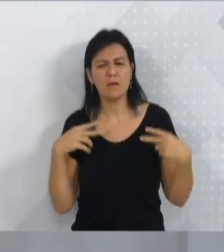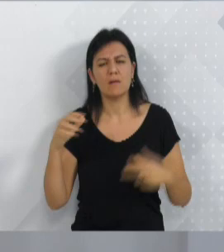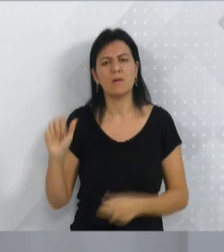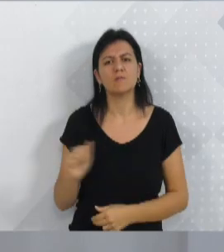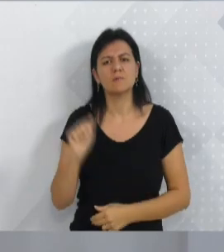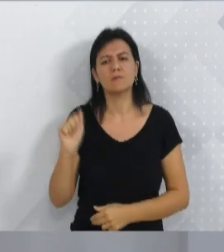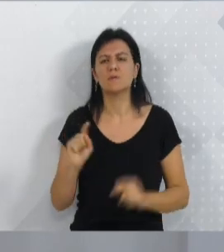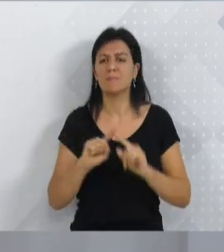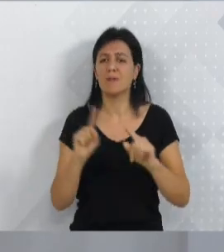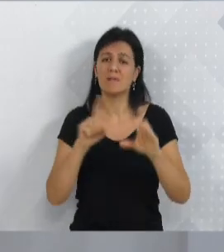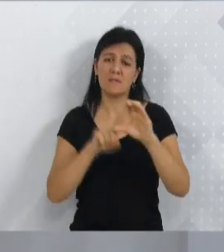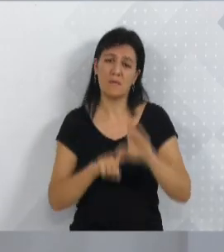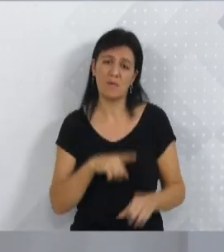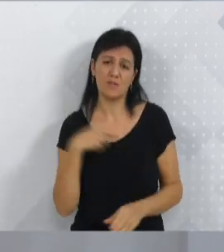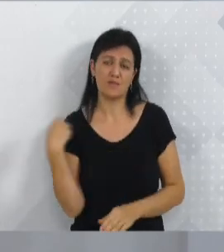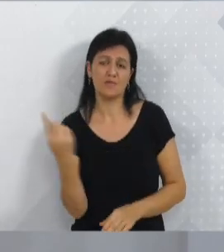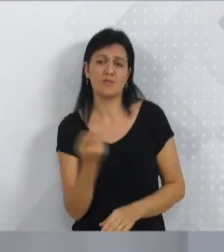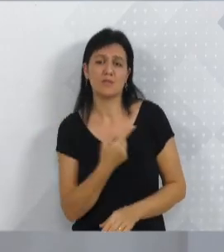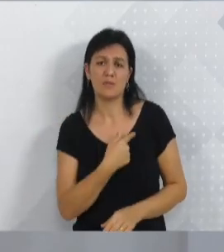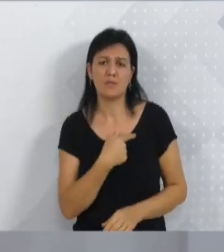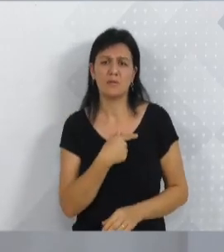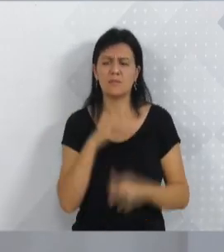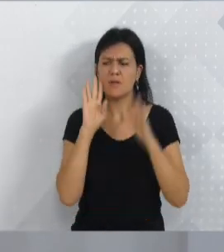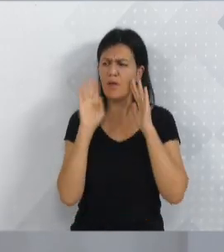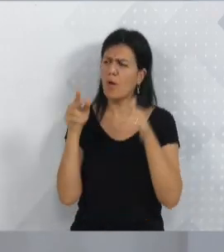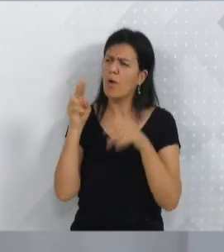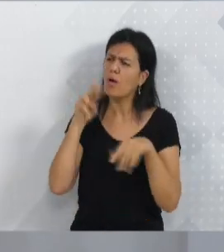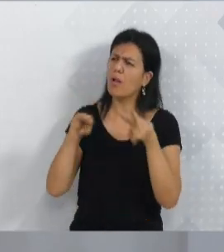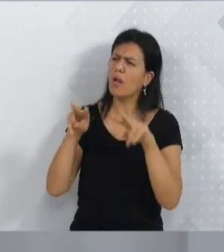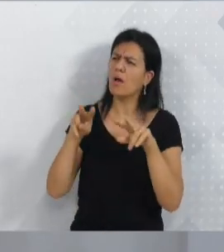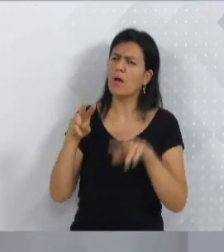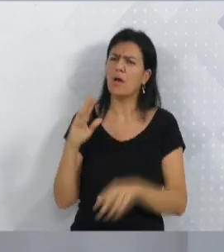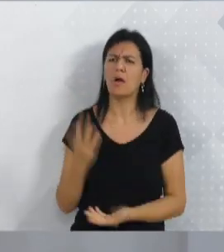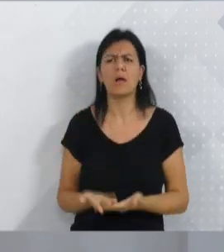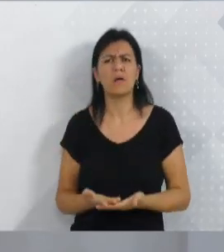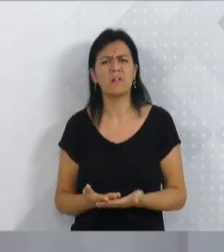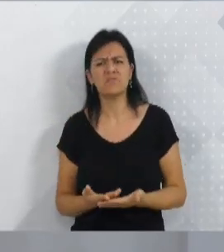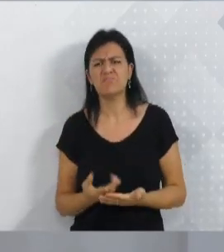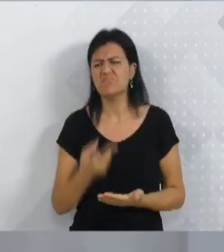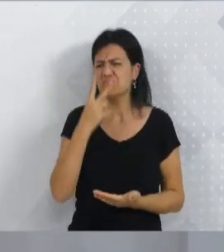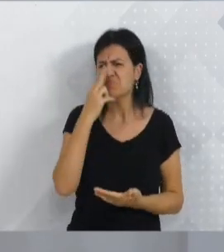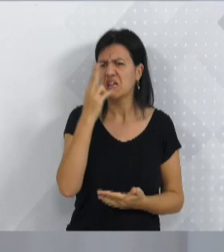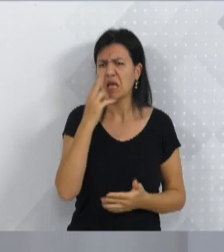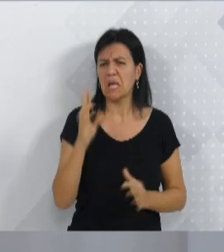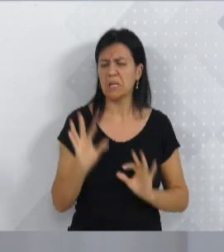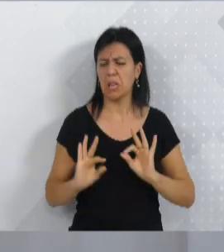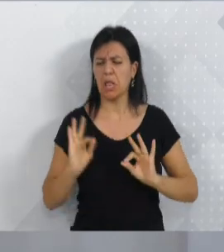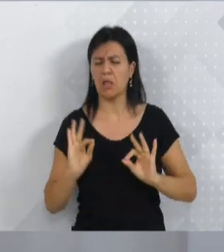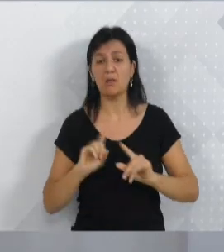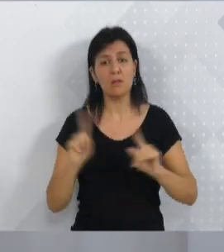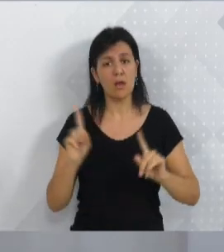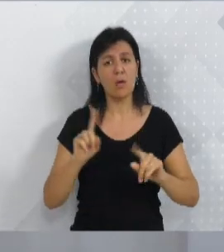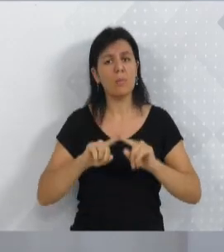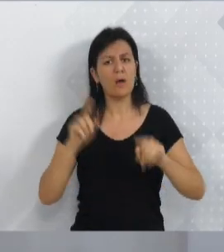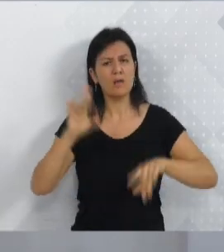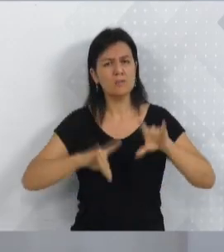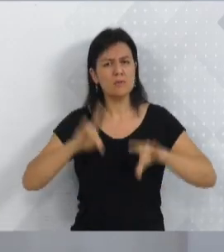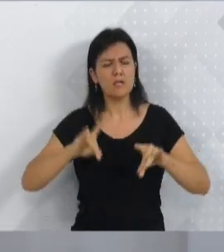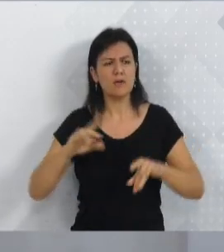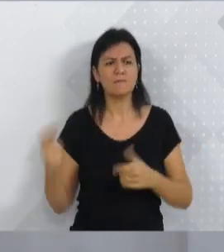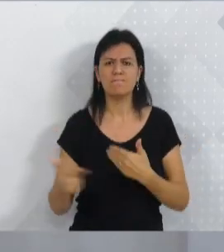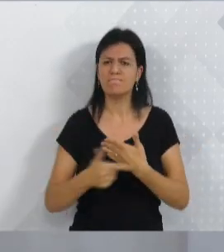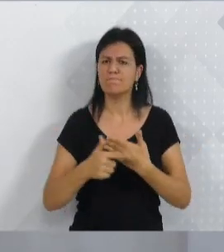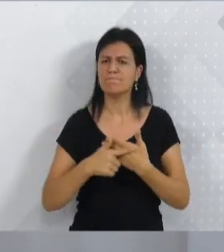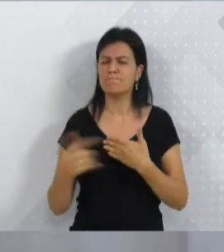mas que depende da gente e quem olha para o Teatro às vezes imagina até uma coisa meio elitizada e não o teatro tem um papel social fundamental